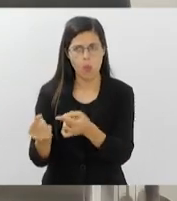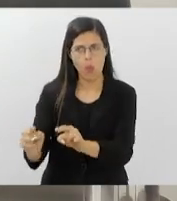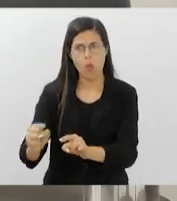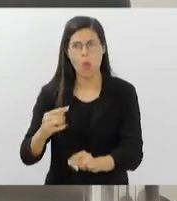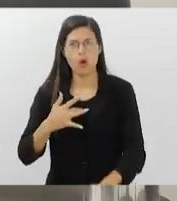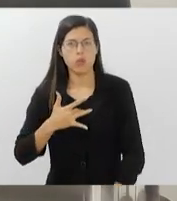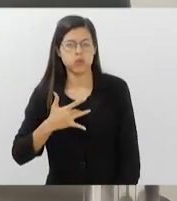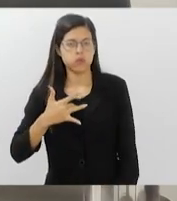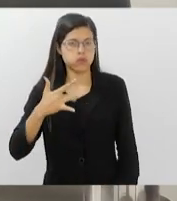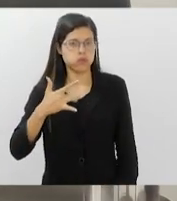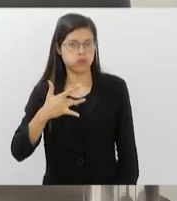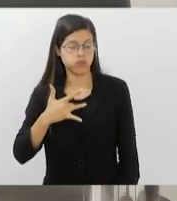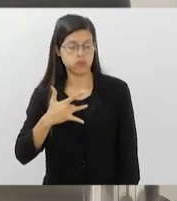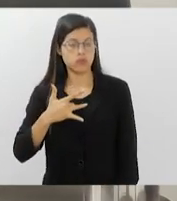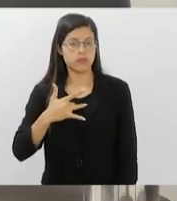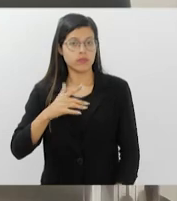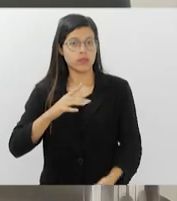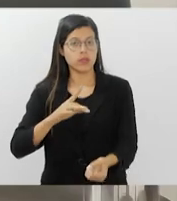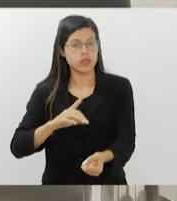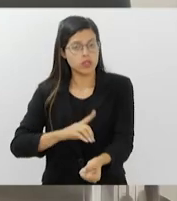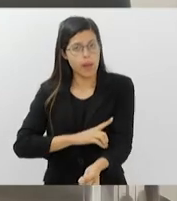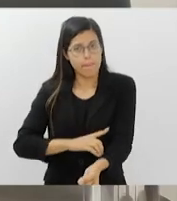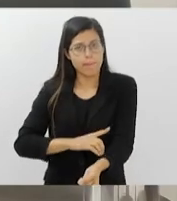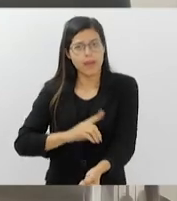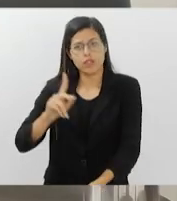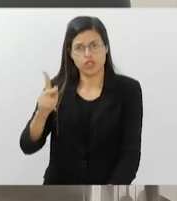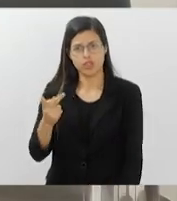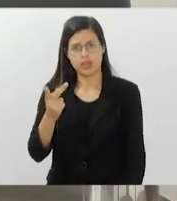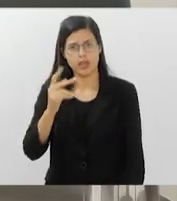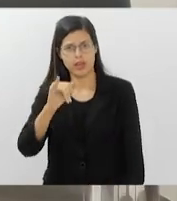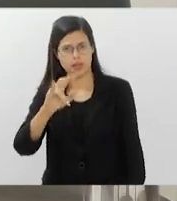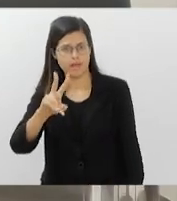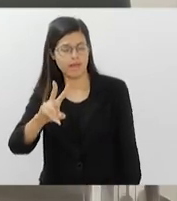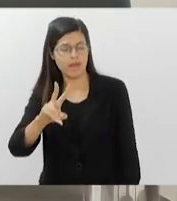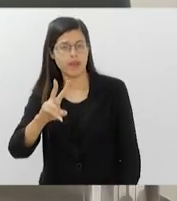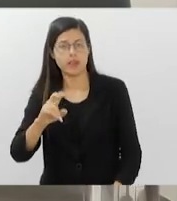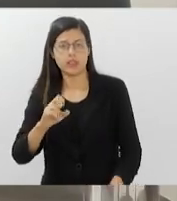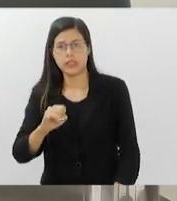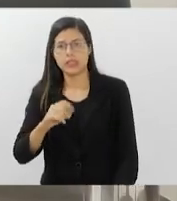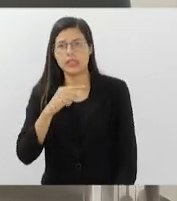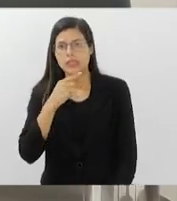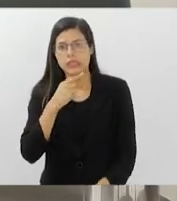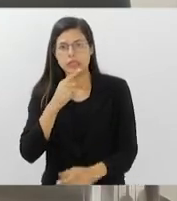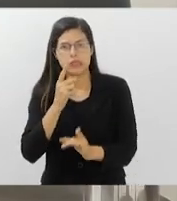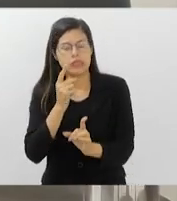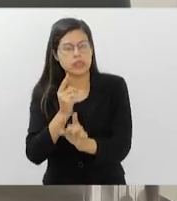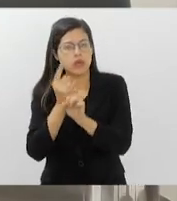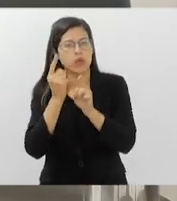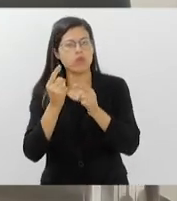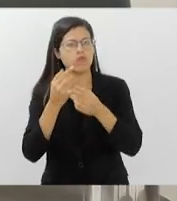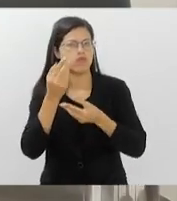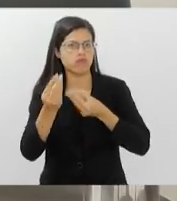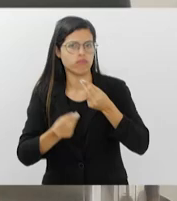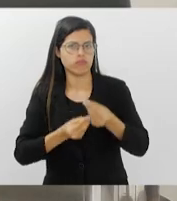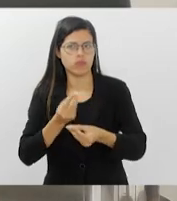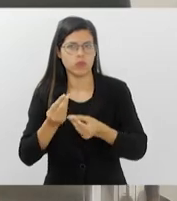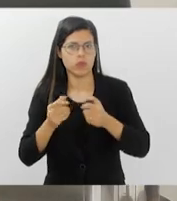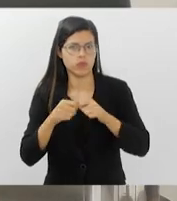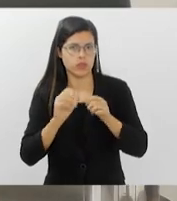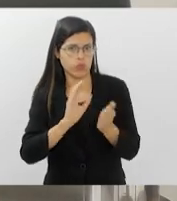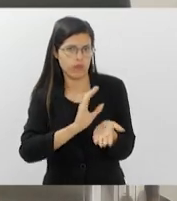diabetes e para HIV Então se a gente não consegue identificar como é que a gente vai poder fazer o